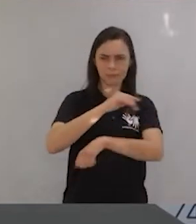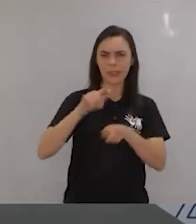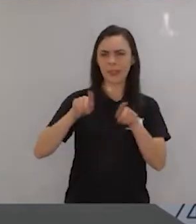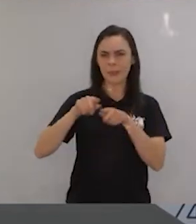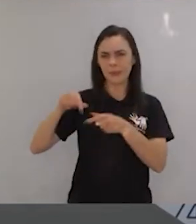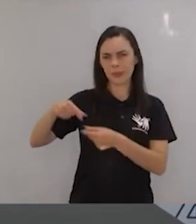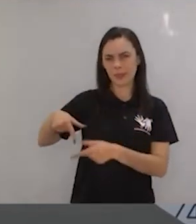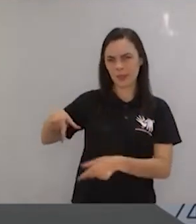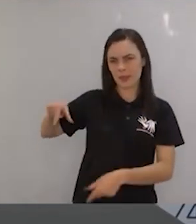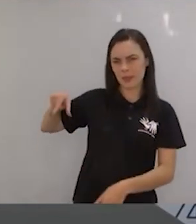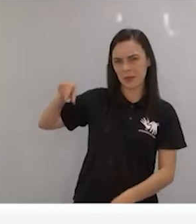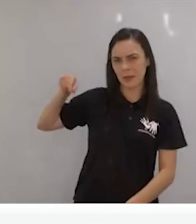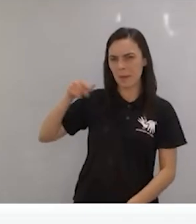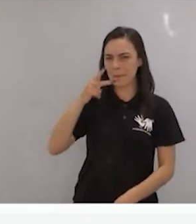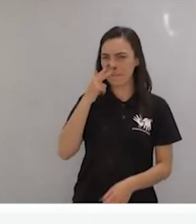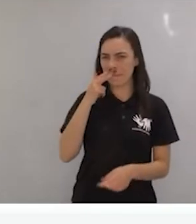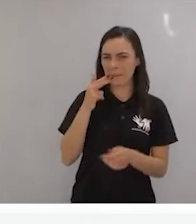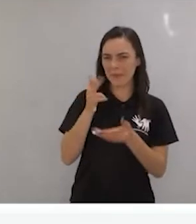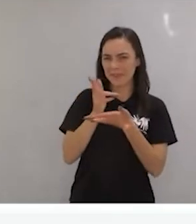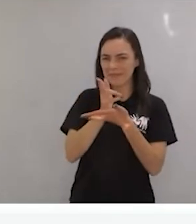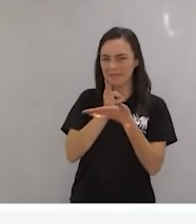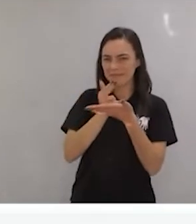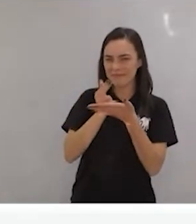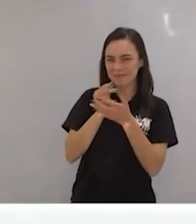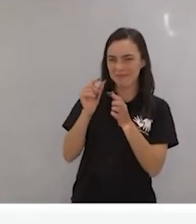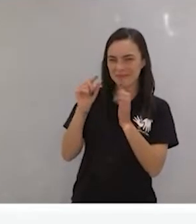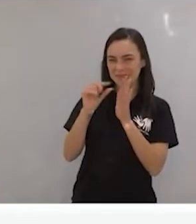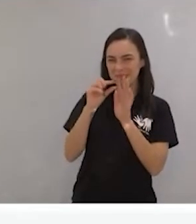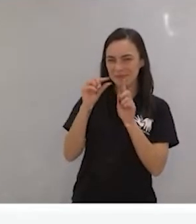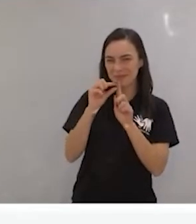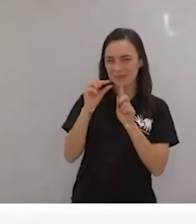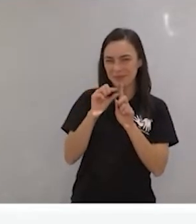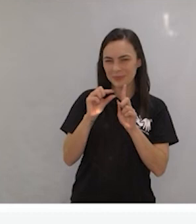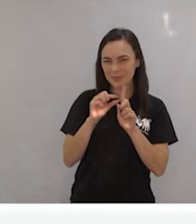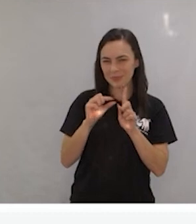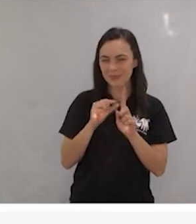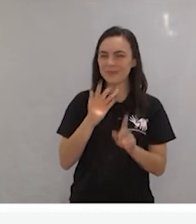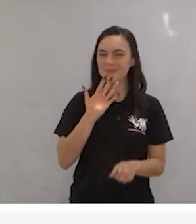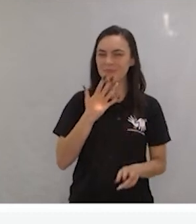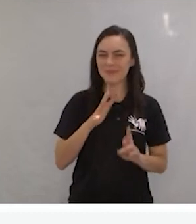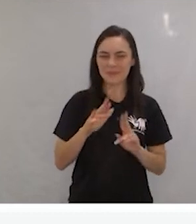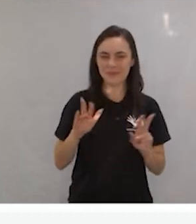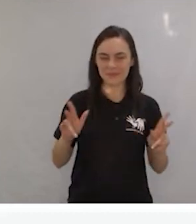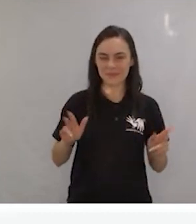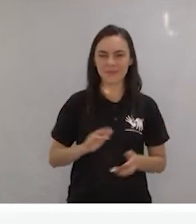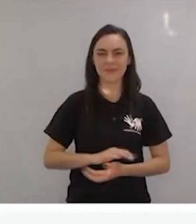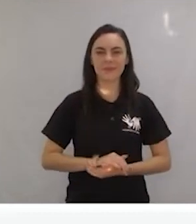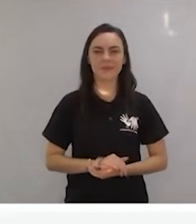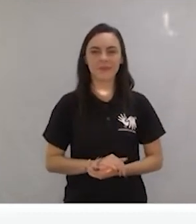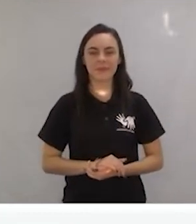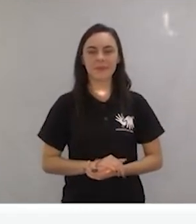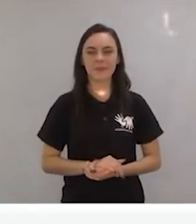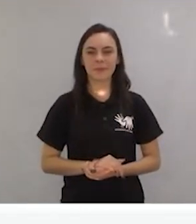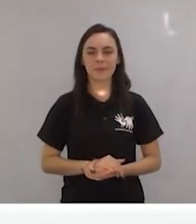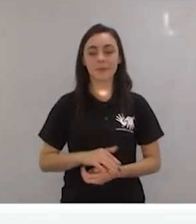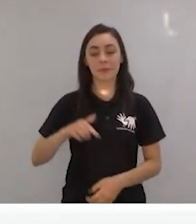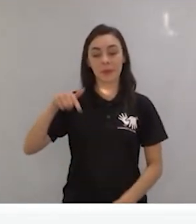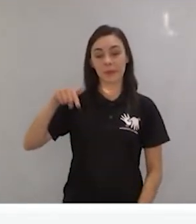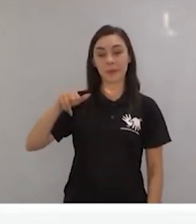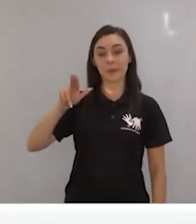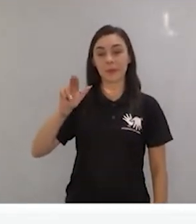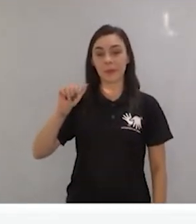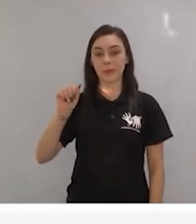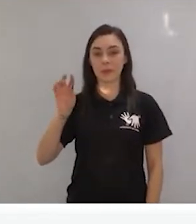todo... Parece que foi pintadinho, parece uma zebra o rabo dele. Um pedacinho de cada cor. Então,